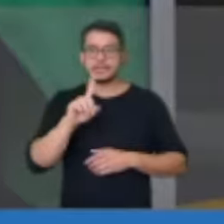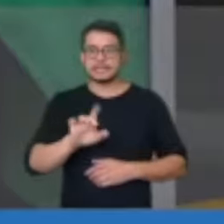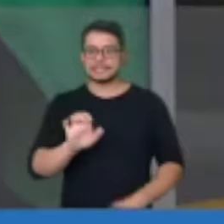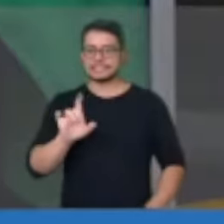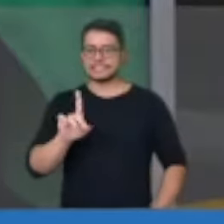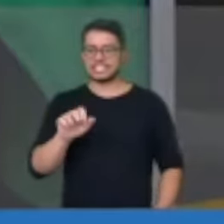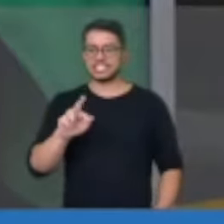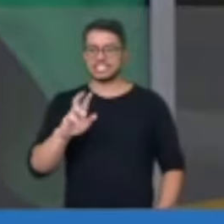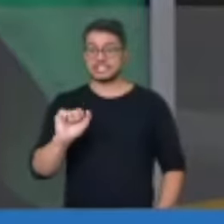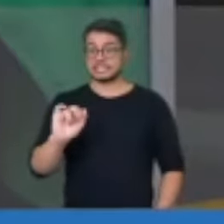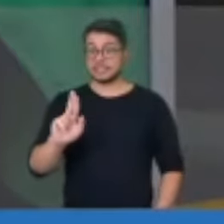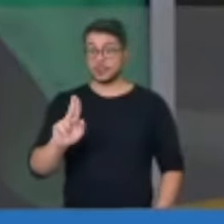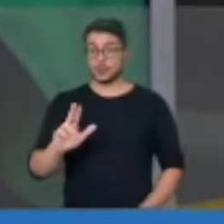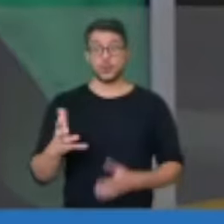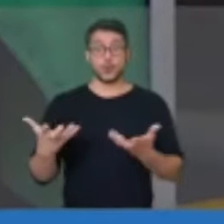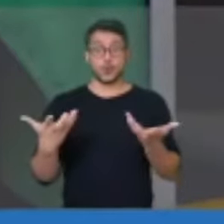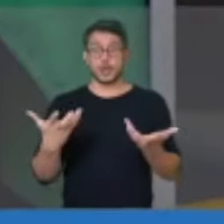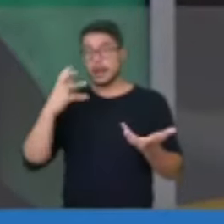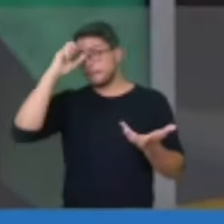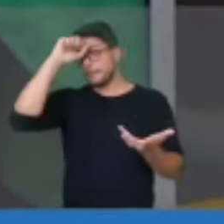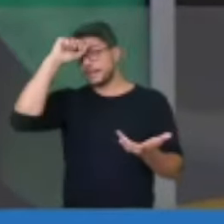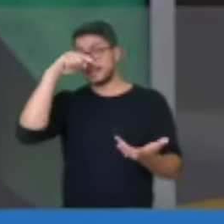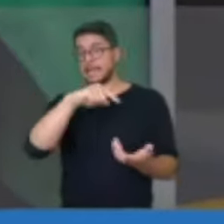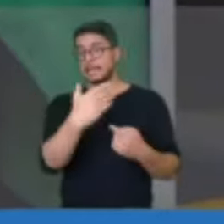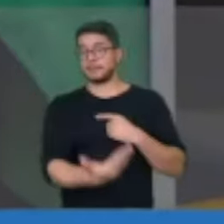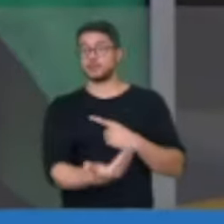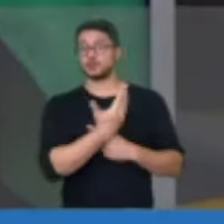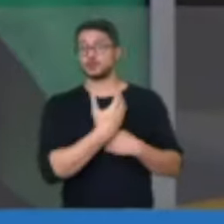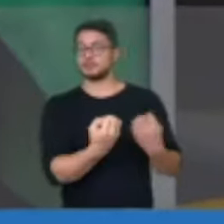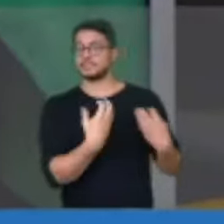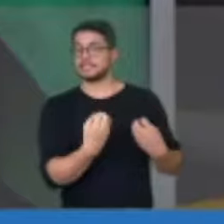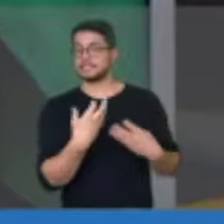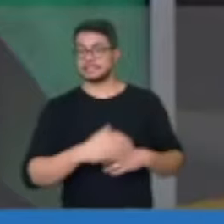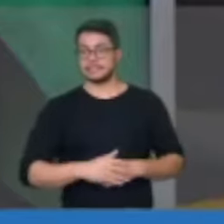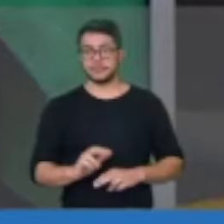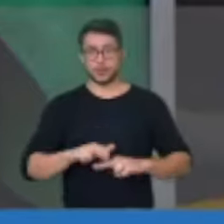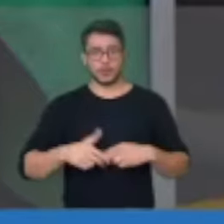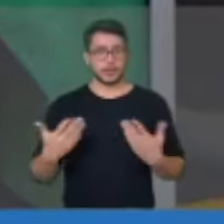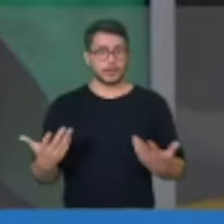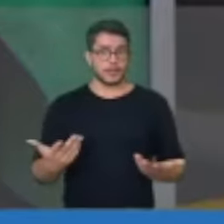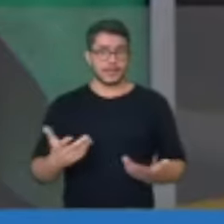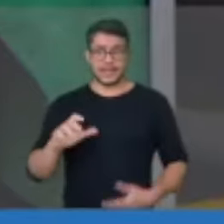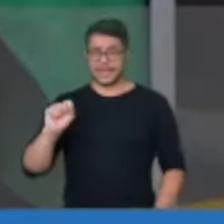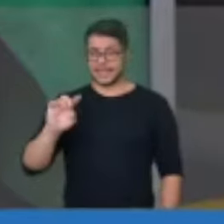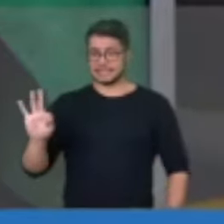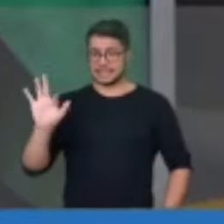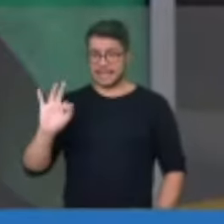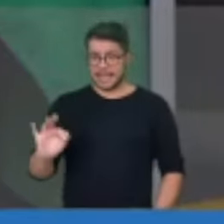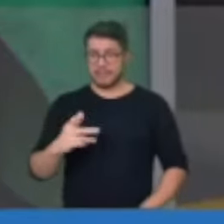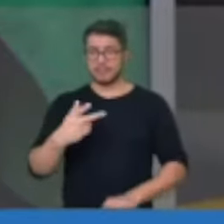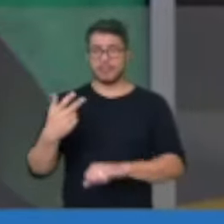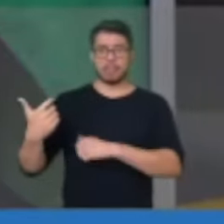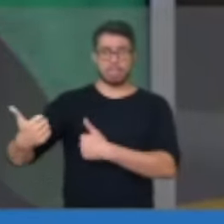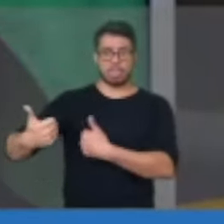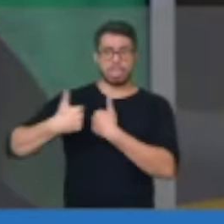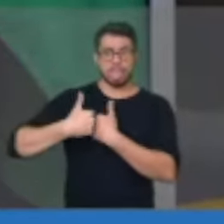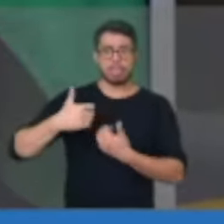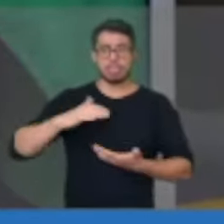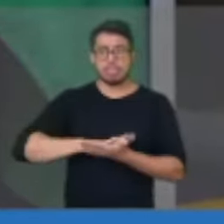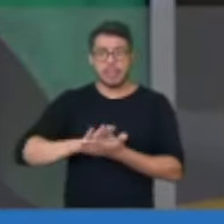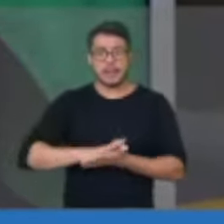ele. Porque a única forma de você hoje não ser perseguido pelo STF, pelo Alexandre de Moraes, é se você for